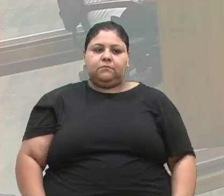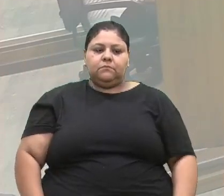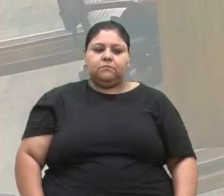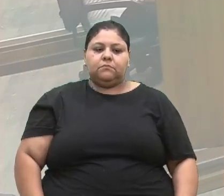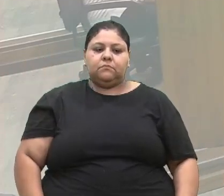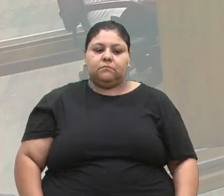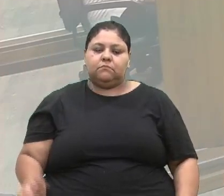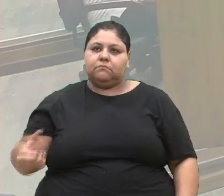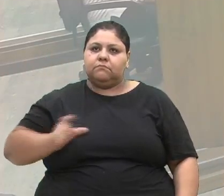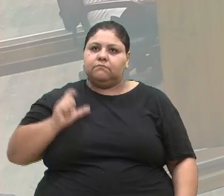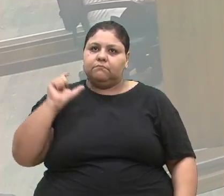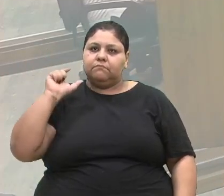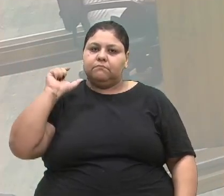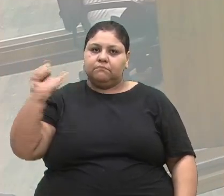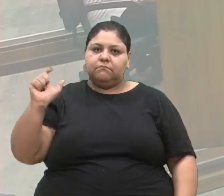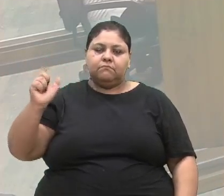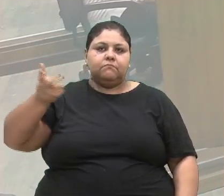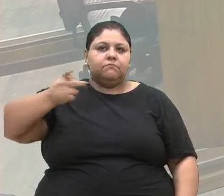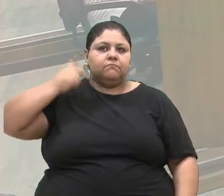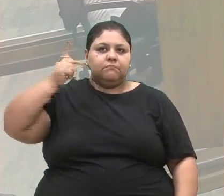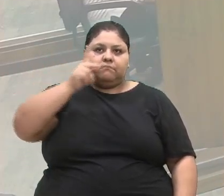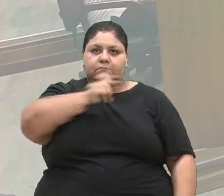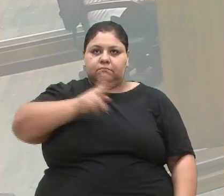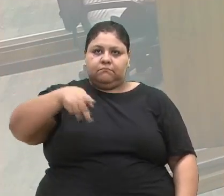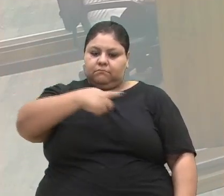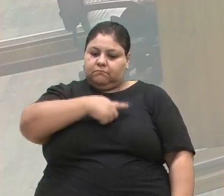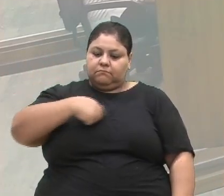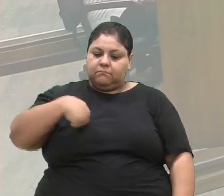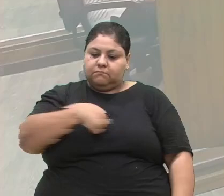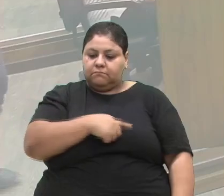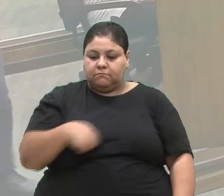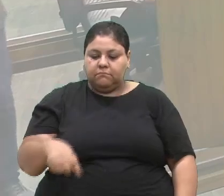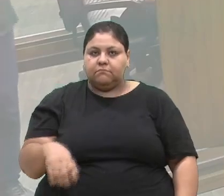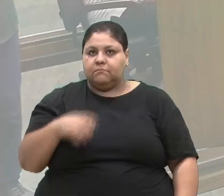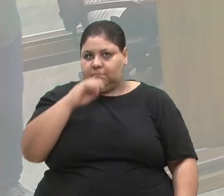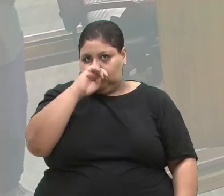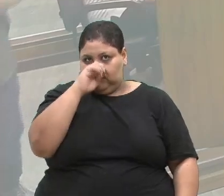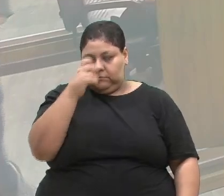Com a palavra, vereador professor Zanquim.